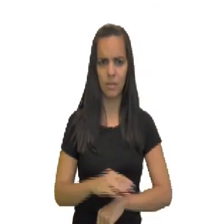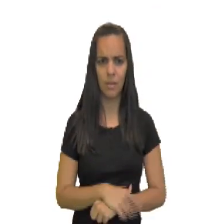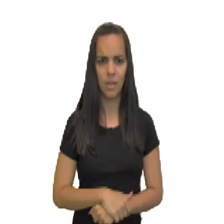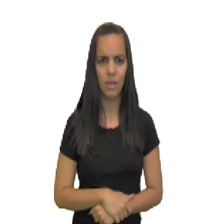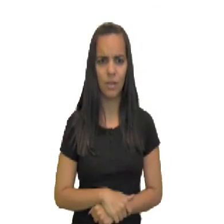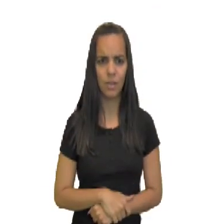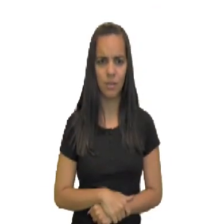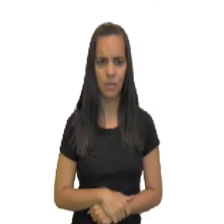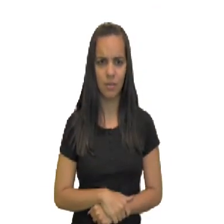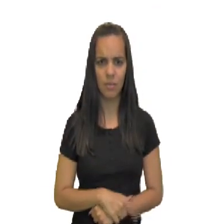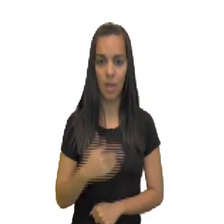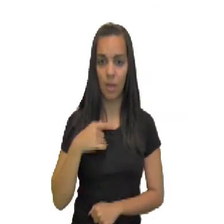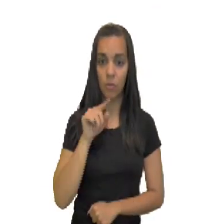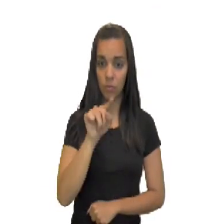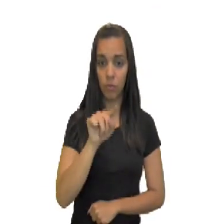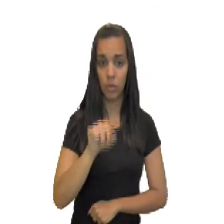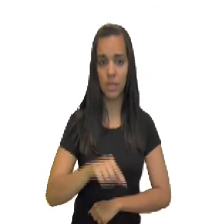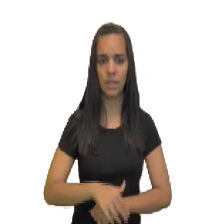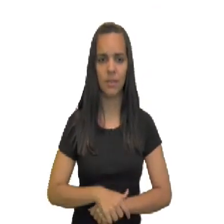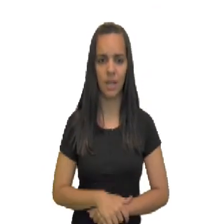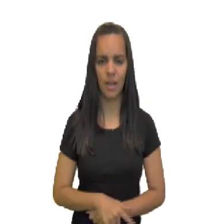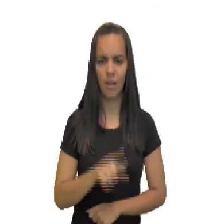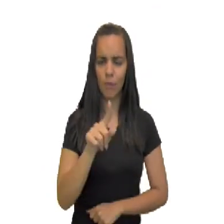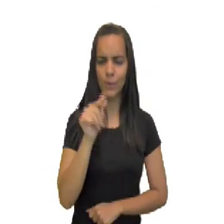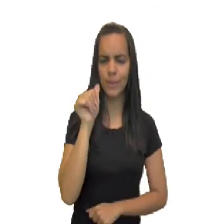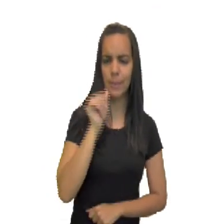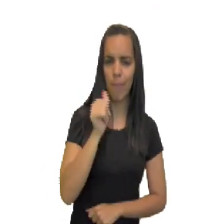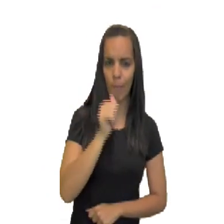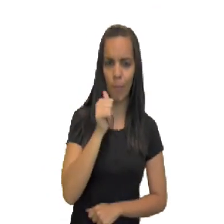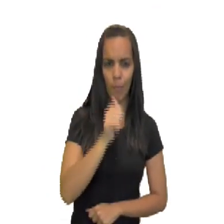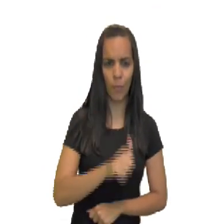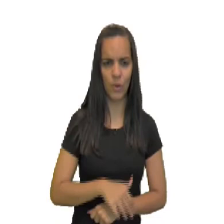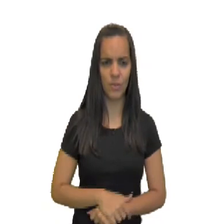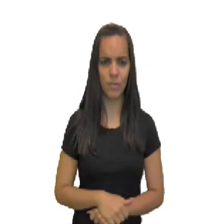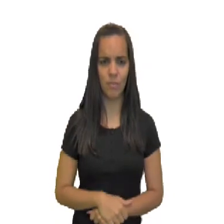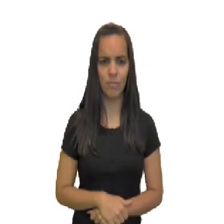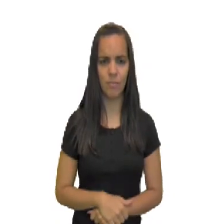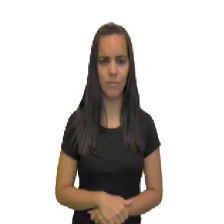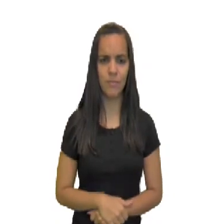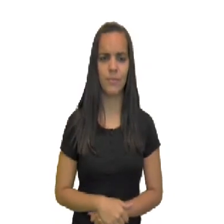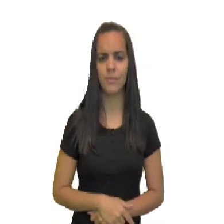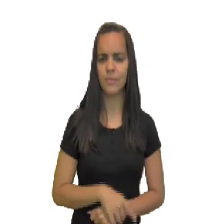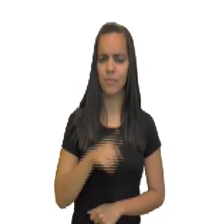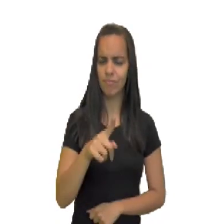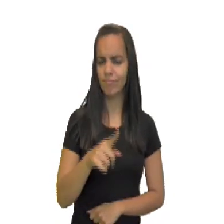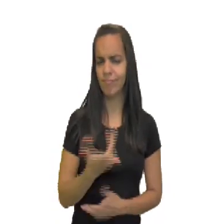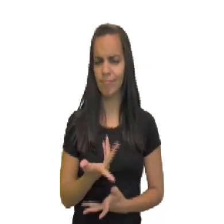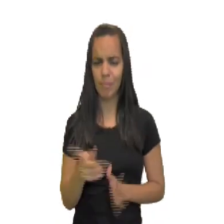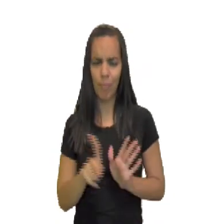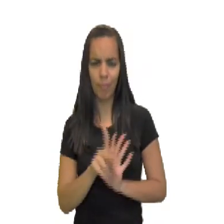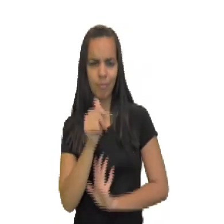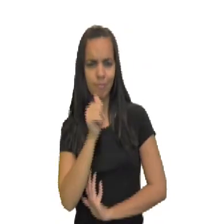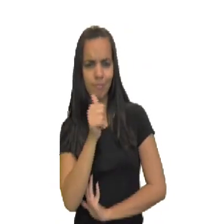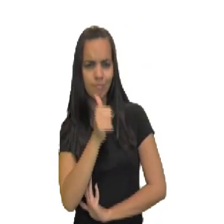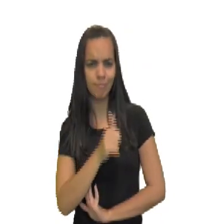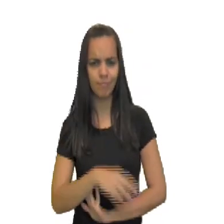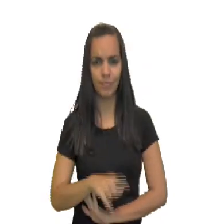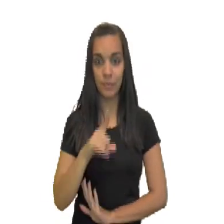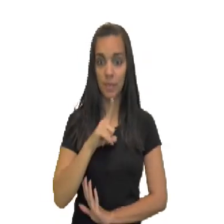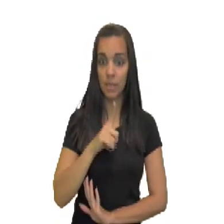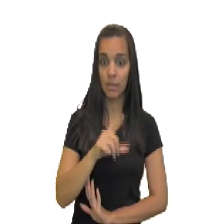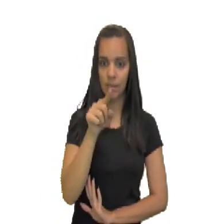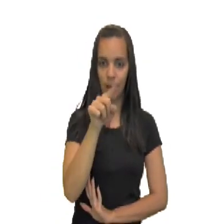é você. Você mulher, você feminina, que está